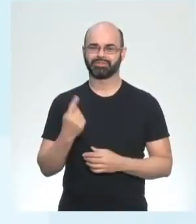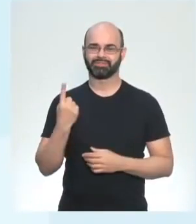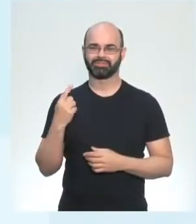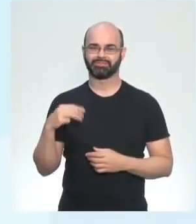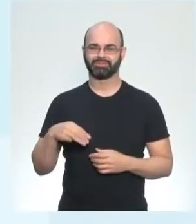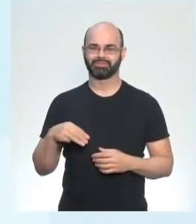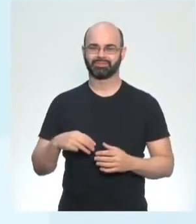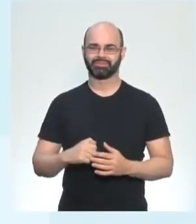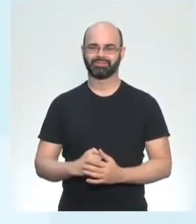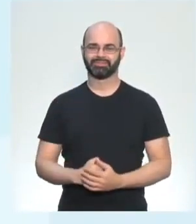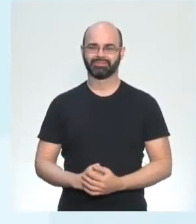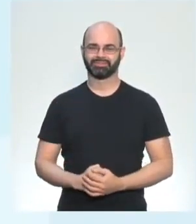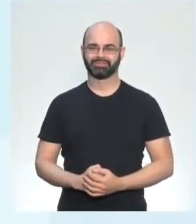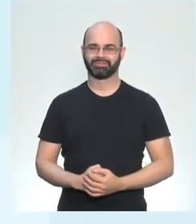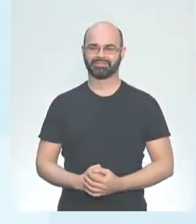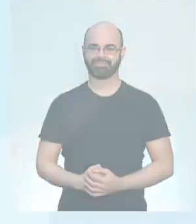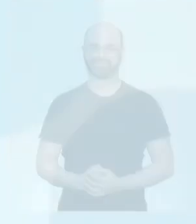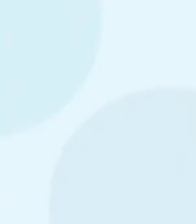minuto.